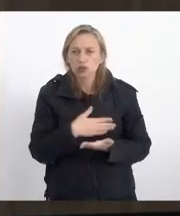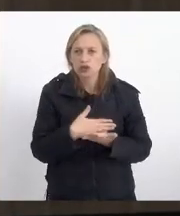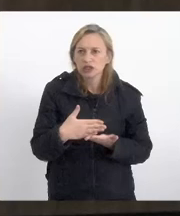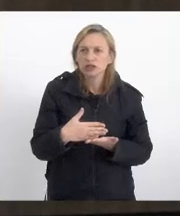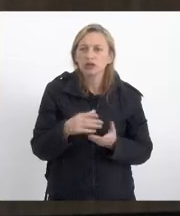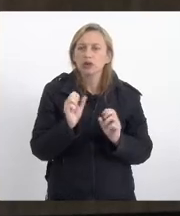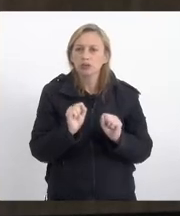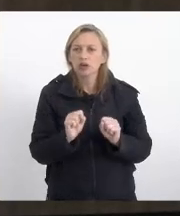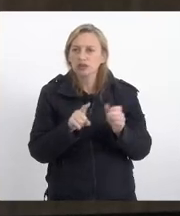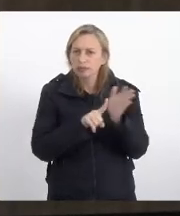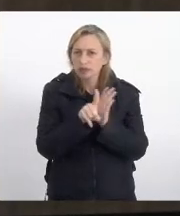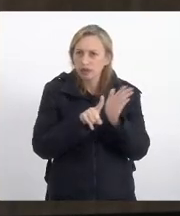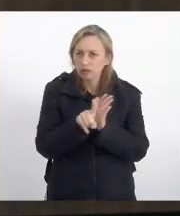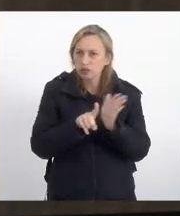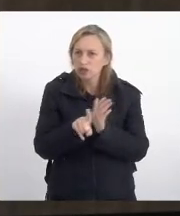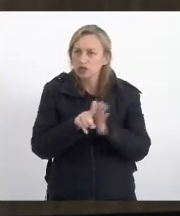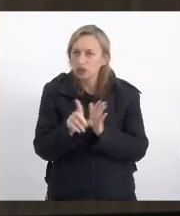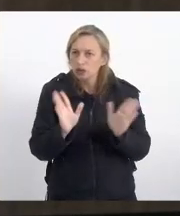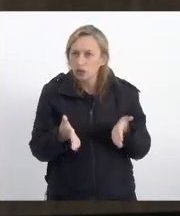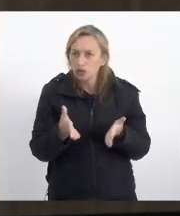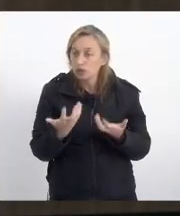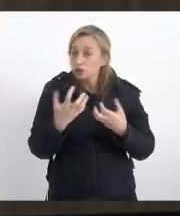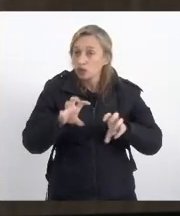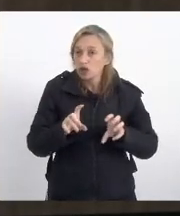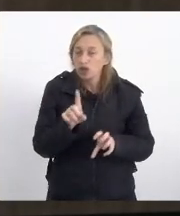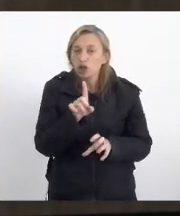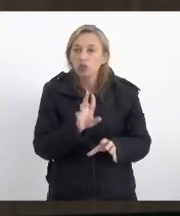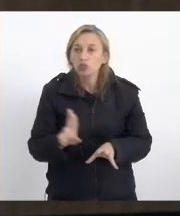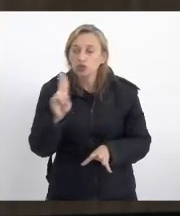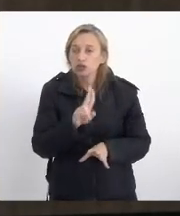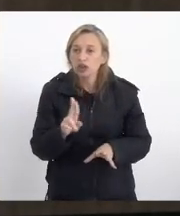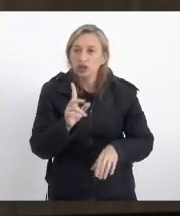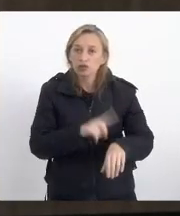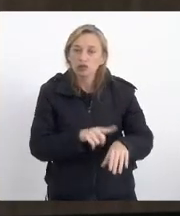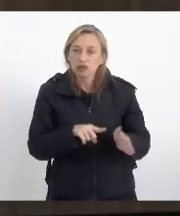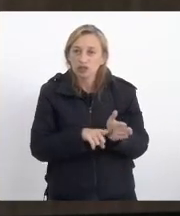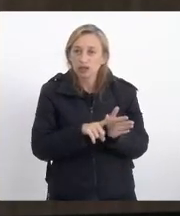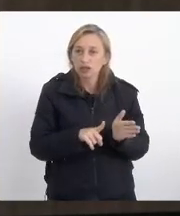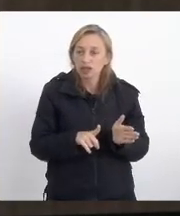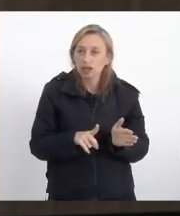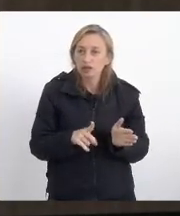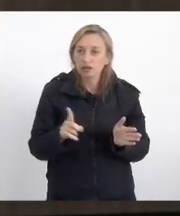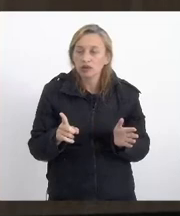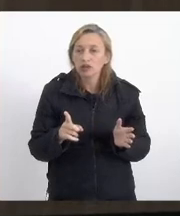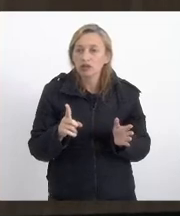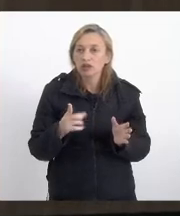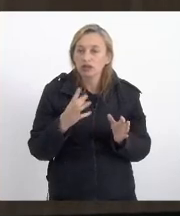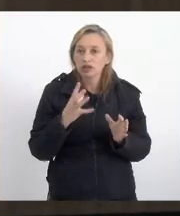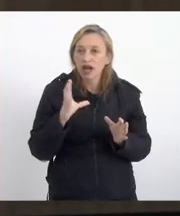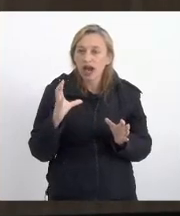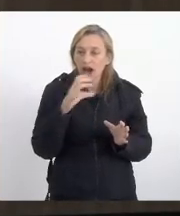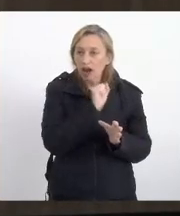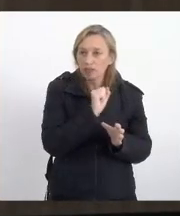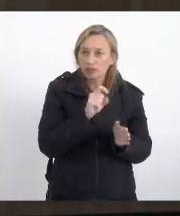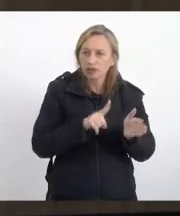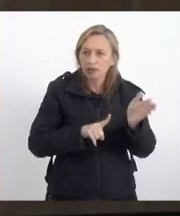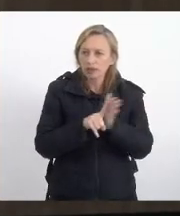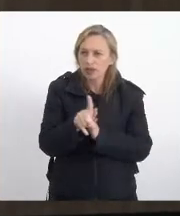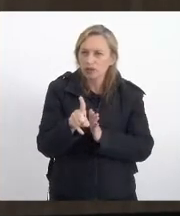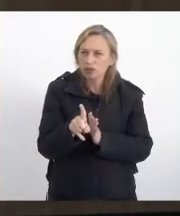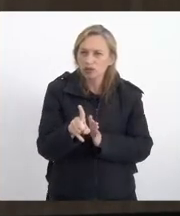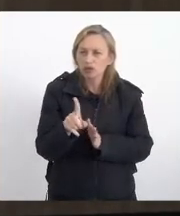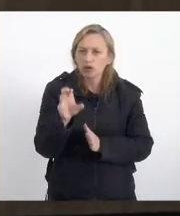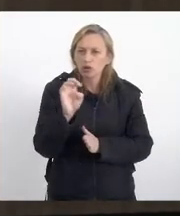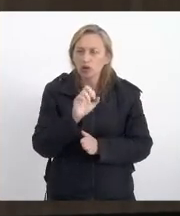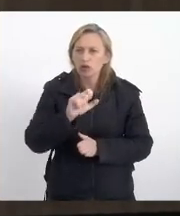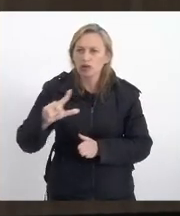gente pode fazer pergunta aqui hoje. Então, não quero usar o meu tempo de 3 minutos, vou tentar ser bem rápido para passar uma pergunta para o